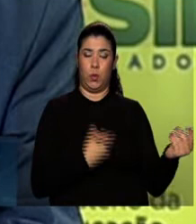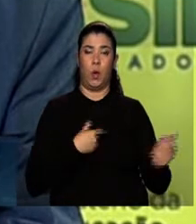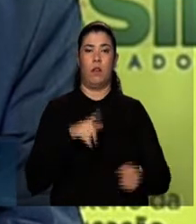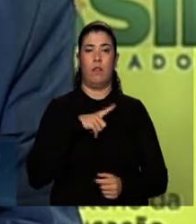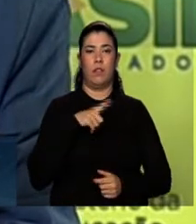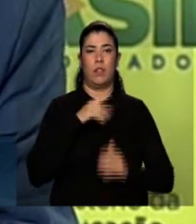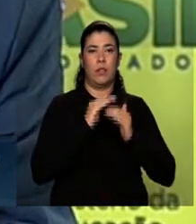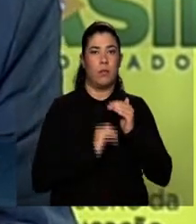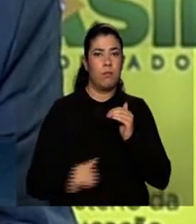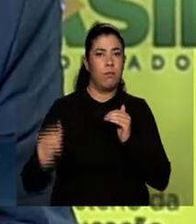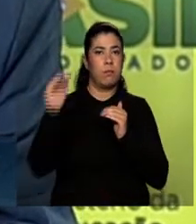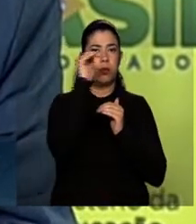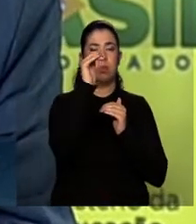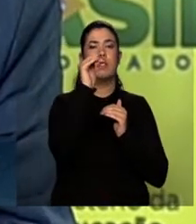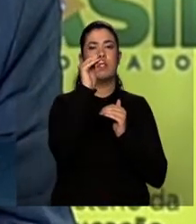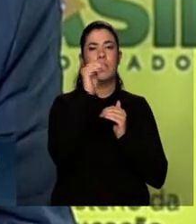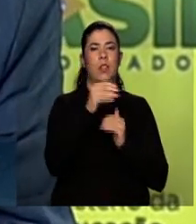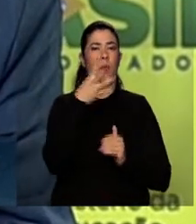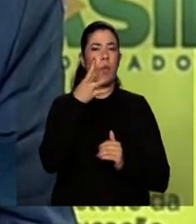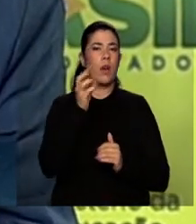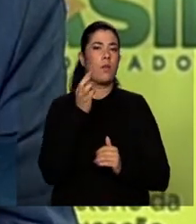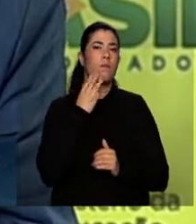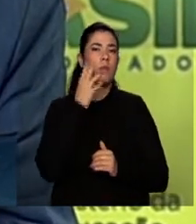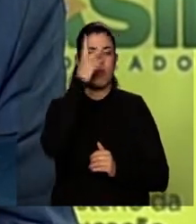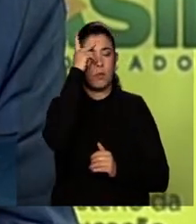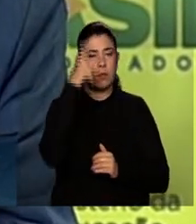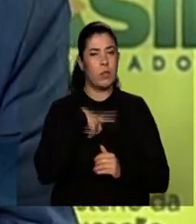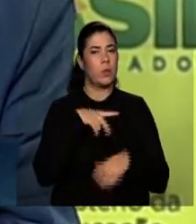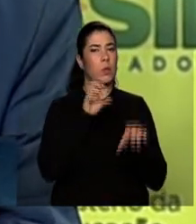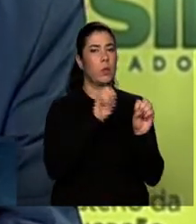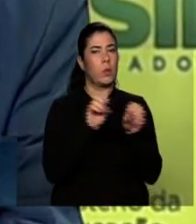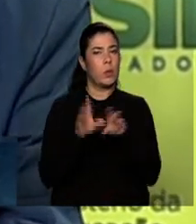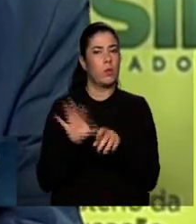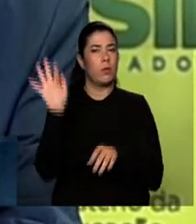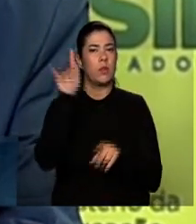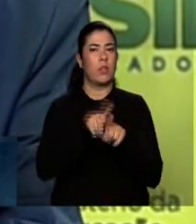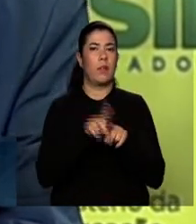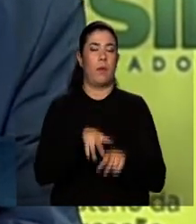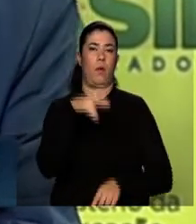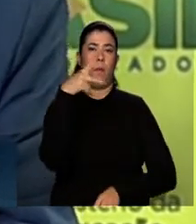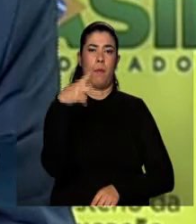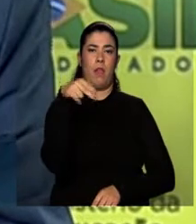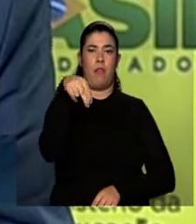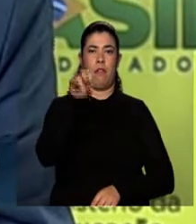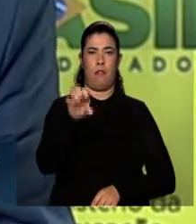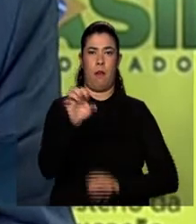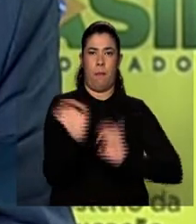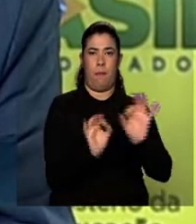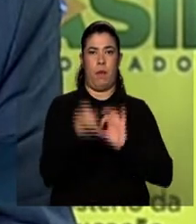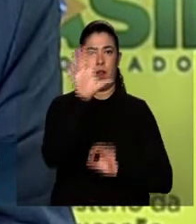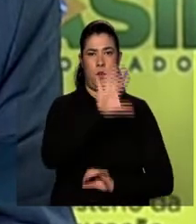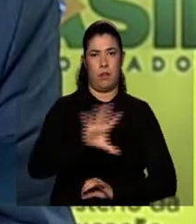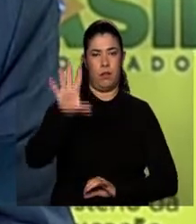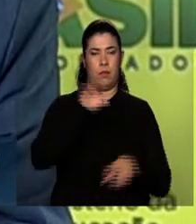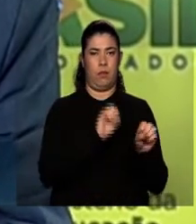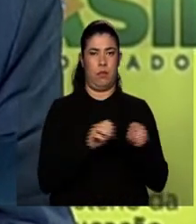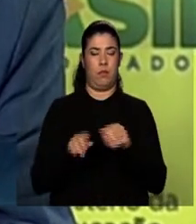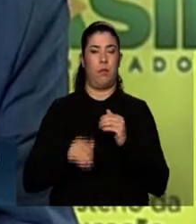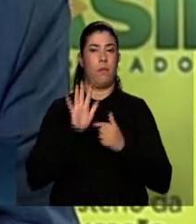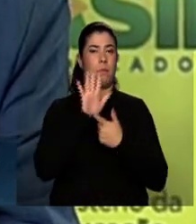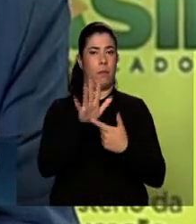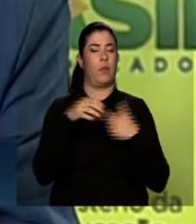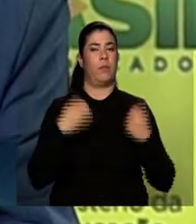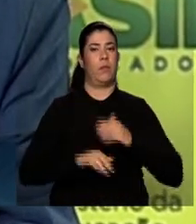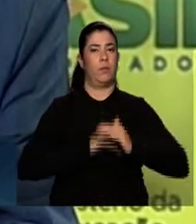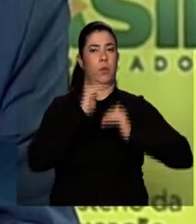chegamos a 7,4 milhões de pessoas no ensino superior, com todas as idades, e o PNE nos aponta que nós devemos avançar